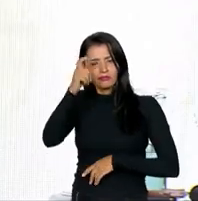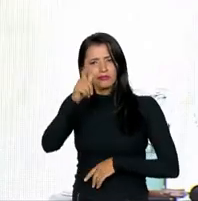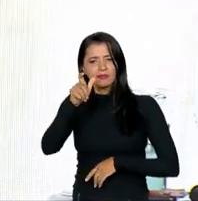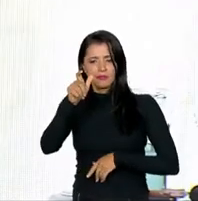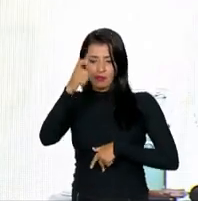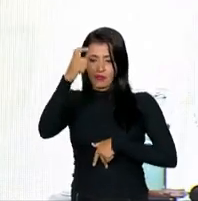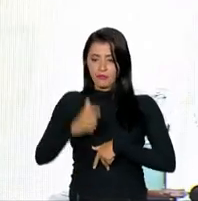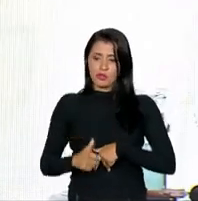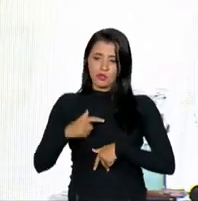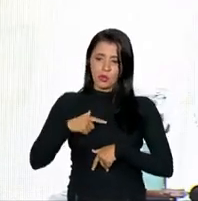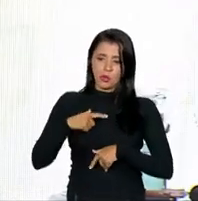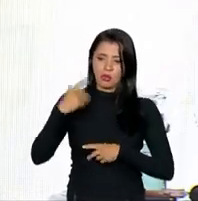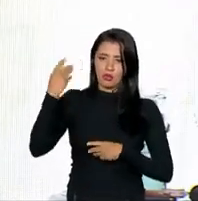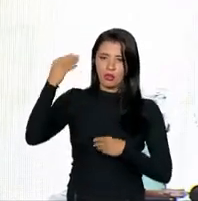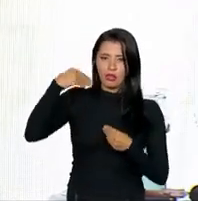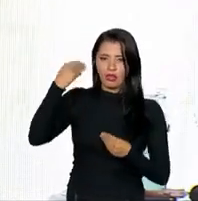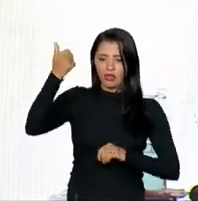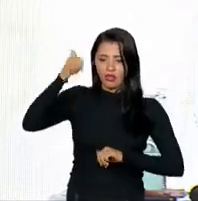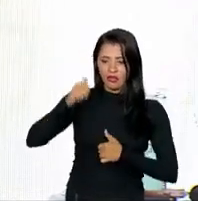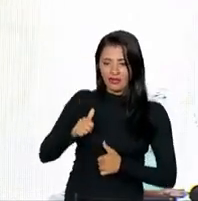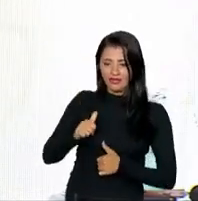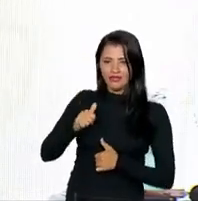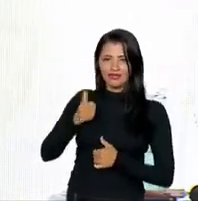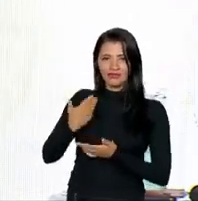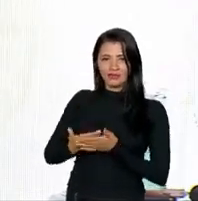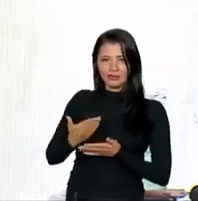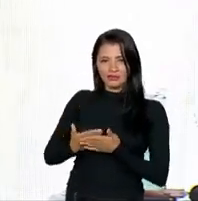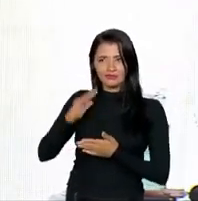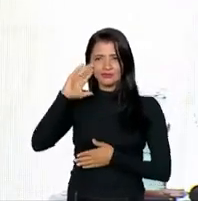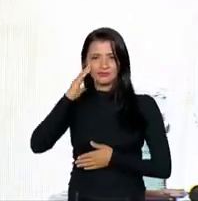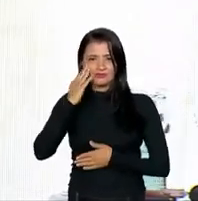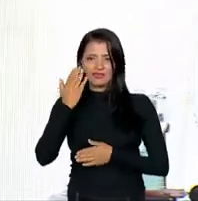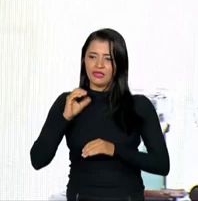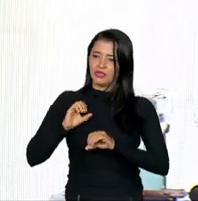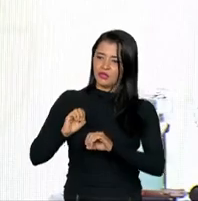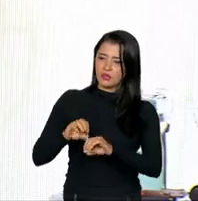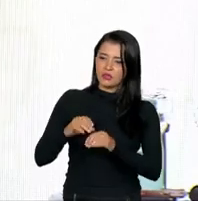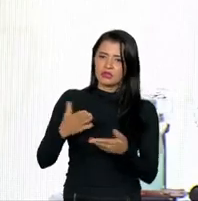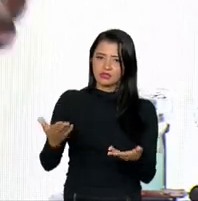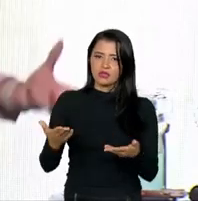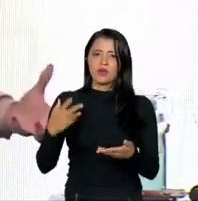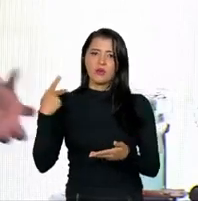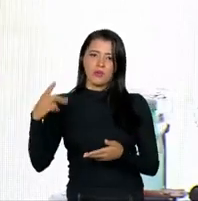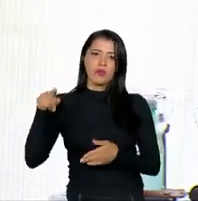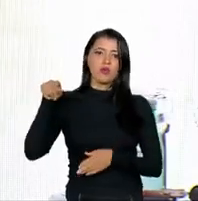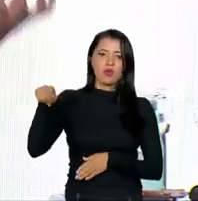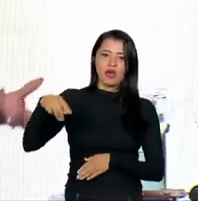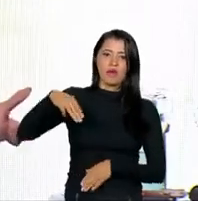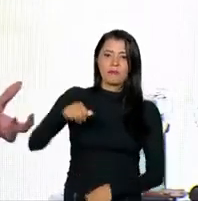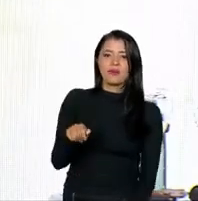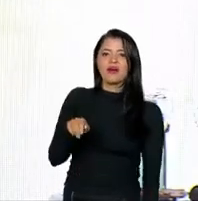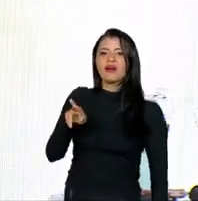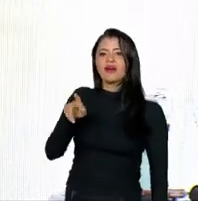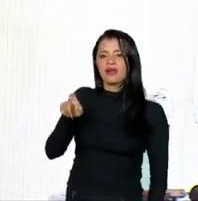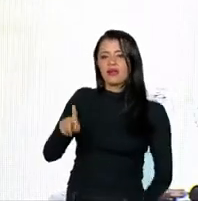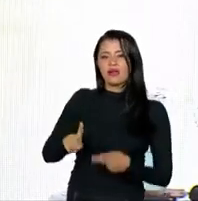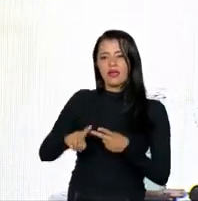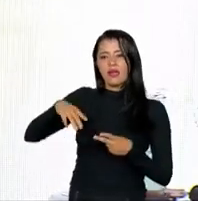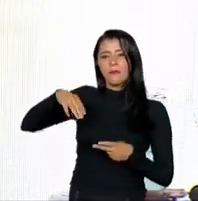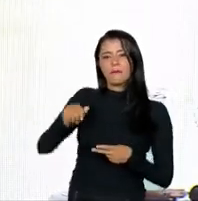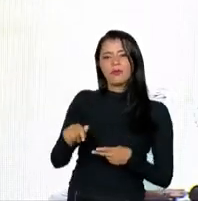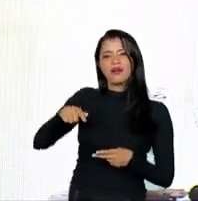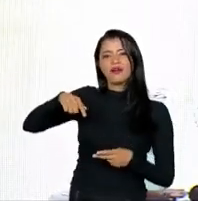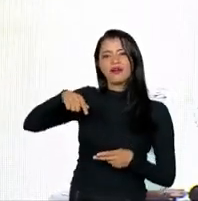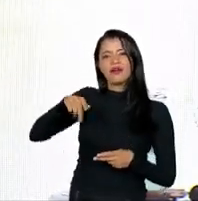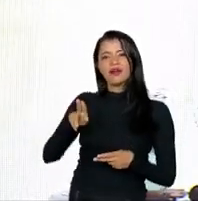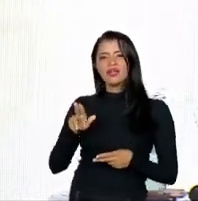e objeto de estudo, sabe? E entender a educação, tanto na Maré e em Manguinhos, que são áreas,